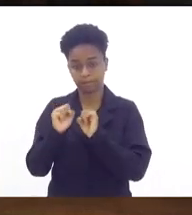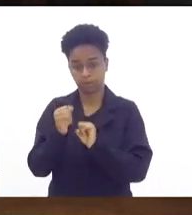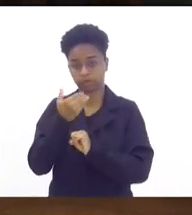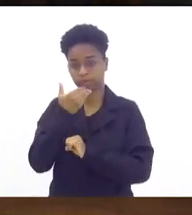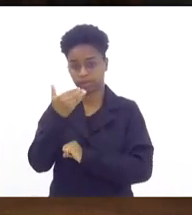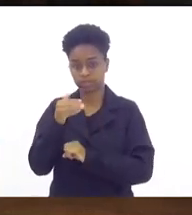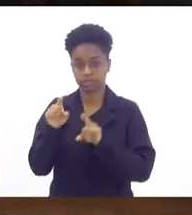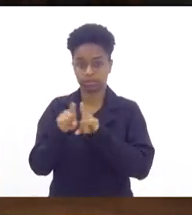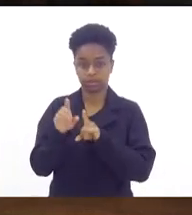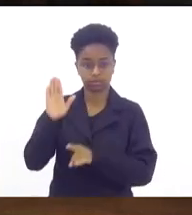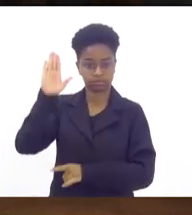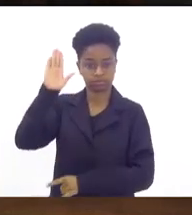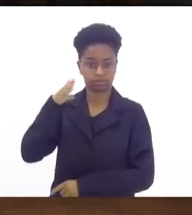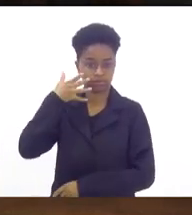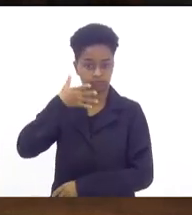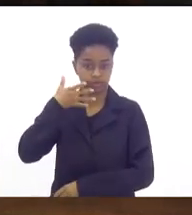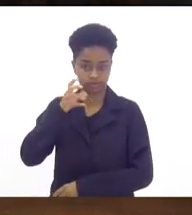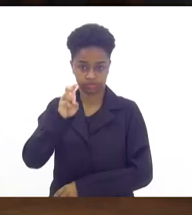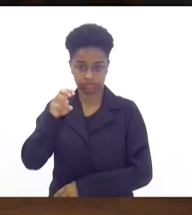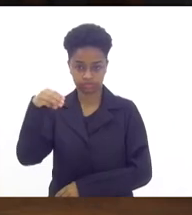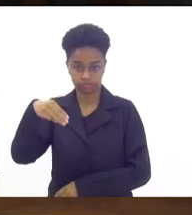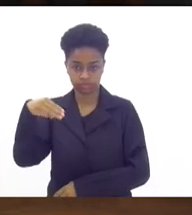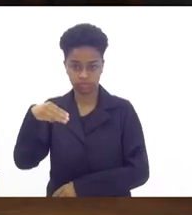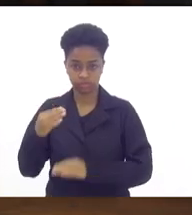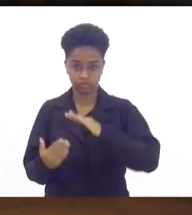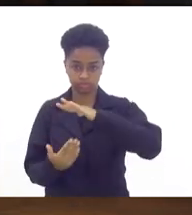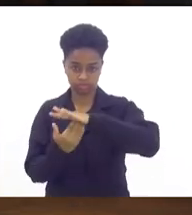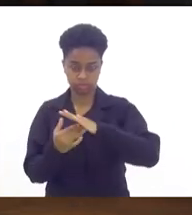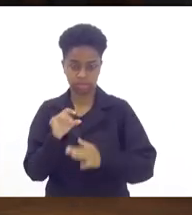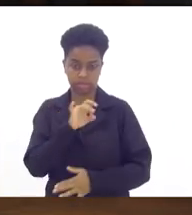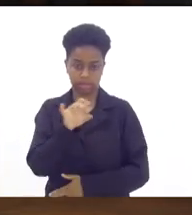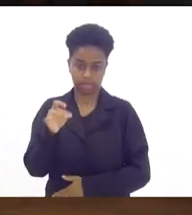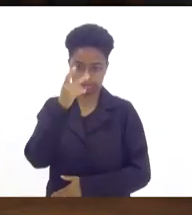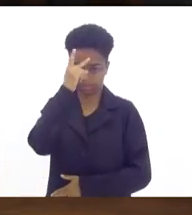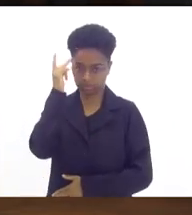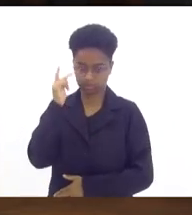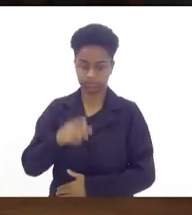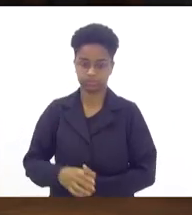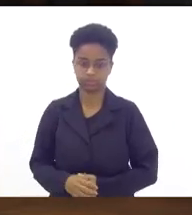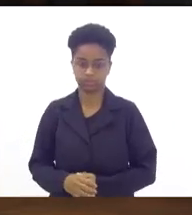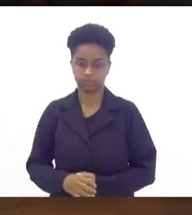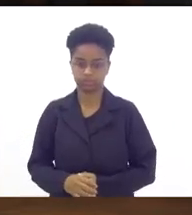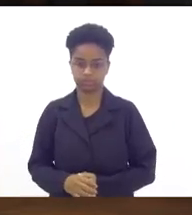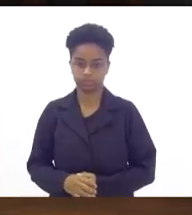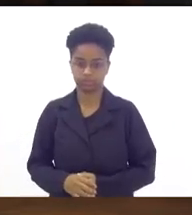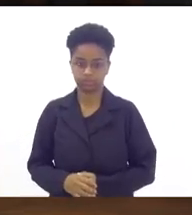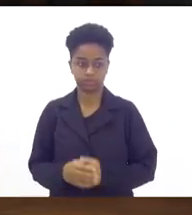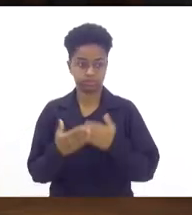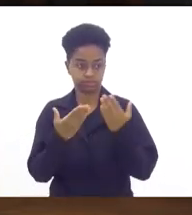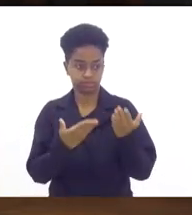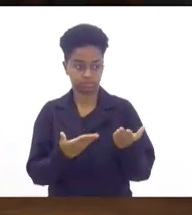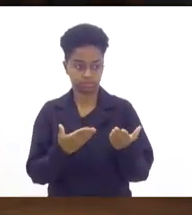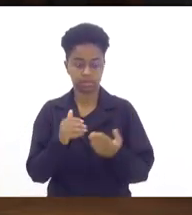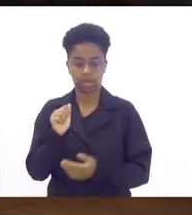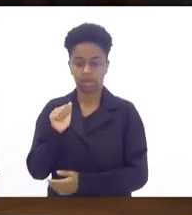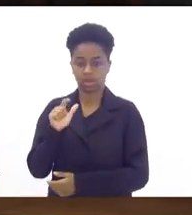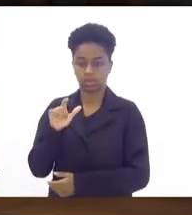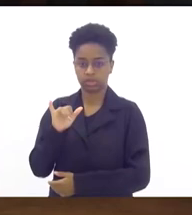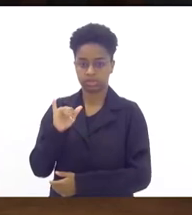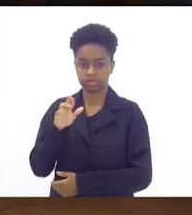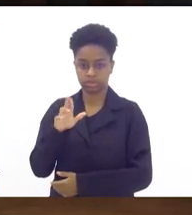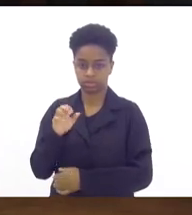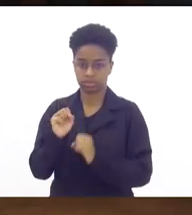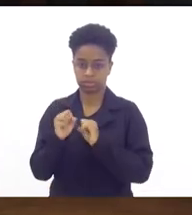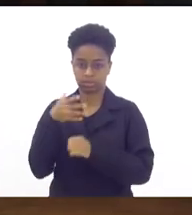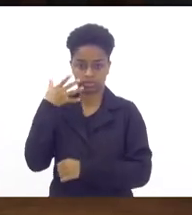fala cinco minutos para cada orador pois não senhor ayalcir Coutinho com a